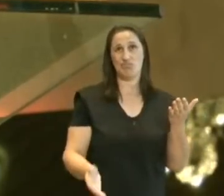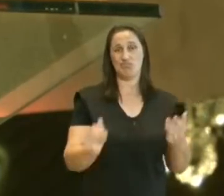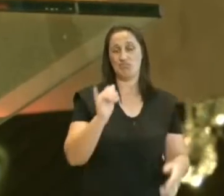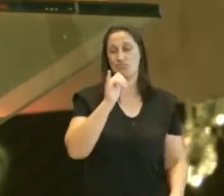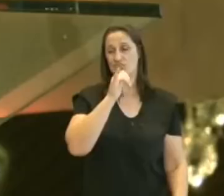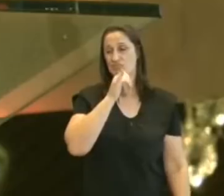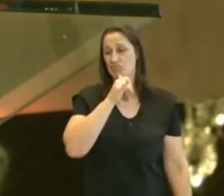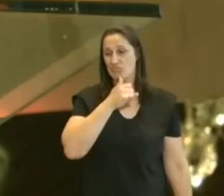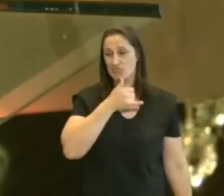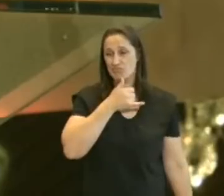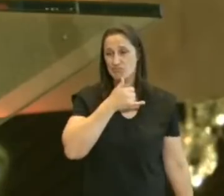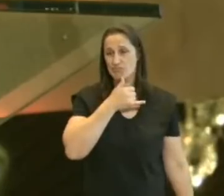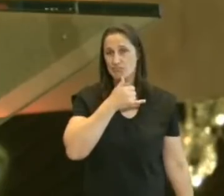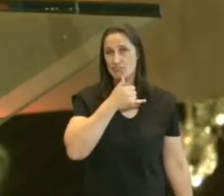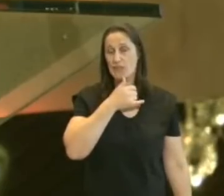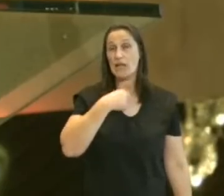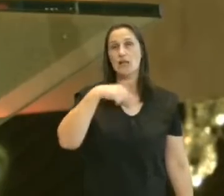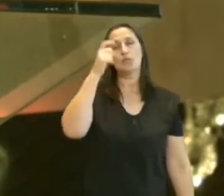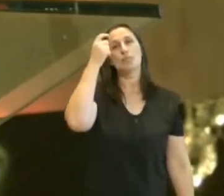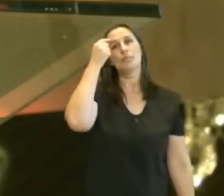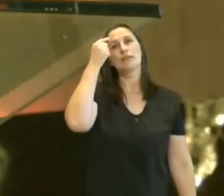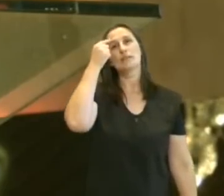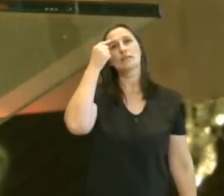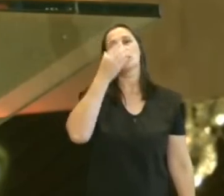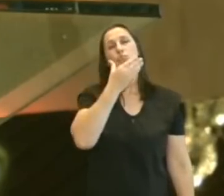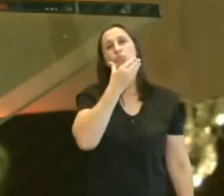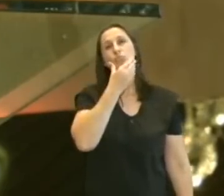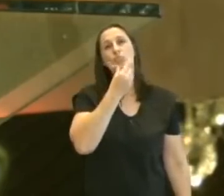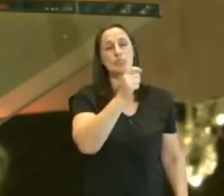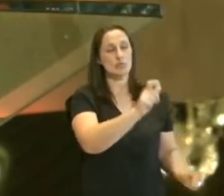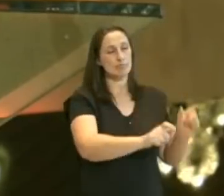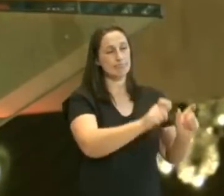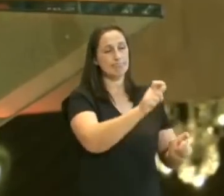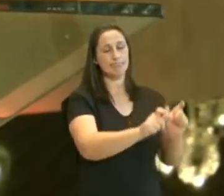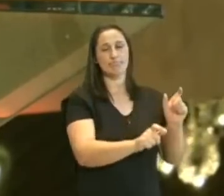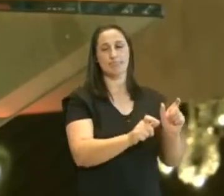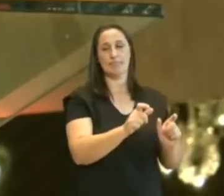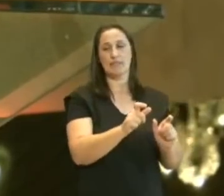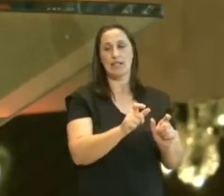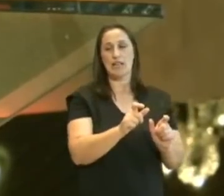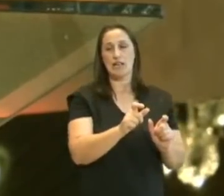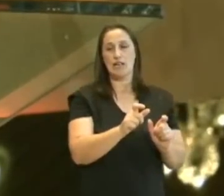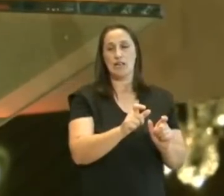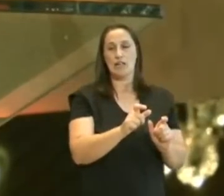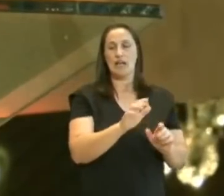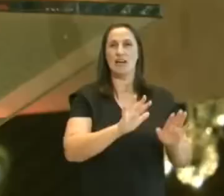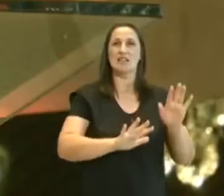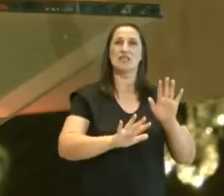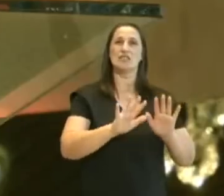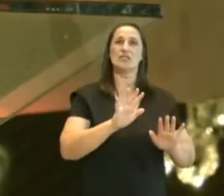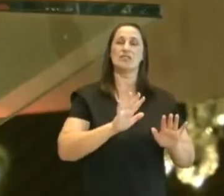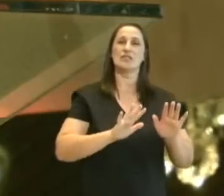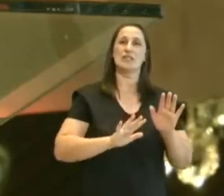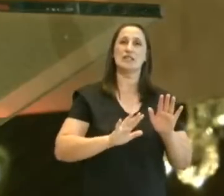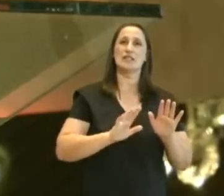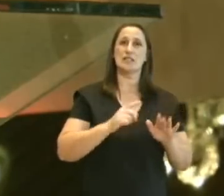Eu fico pensando nesses homens e fico vendo tanta gente que às vezes, como pastor, a gente